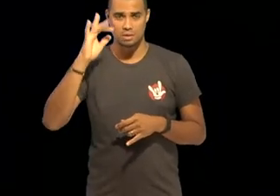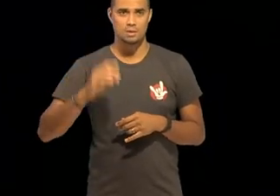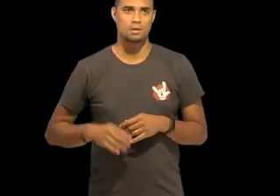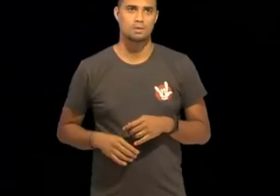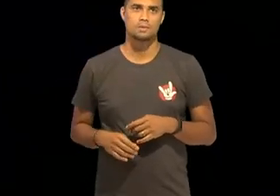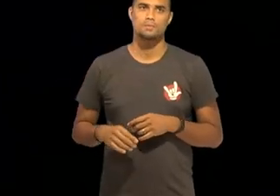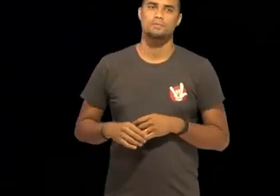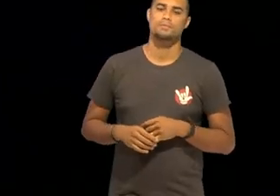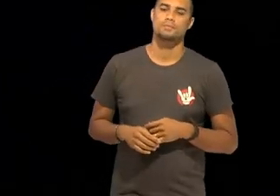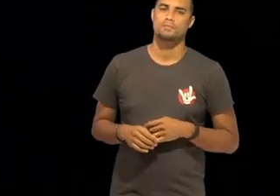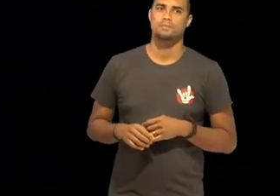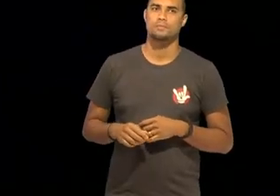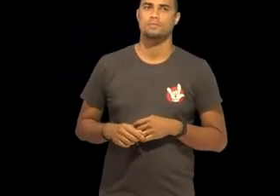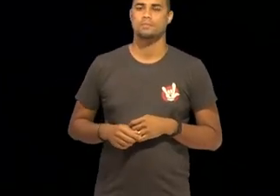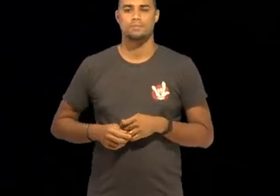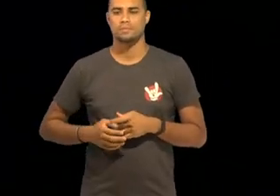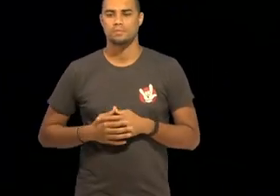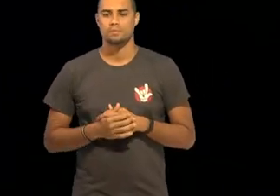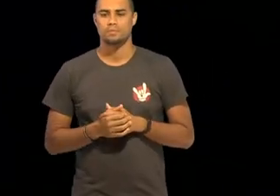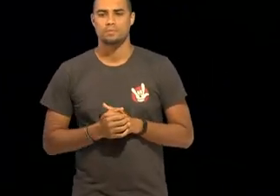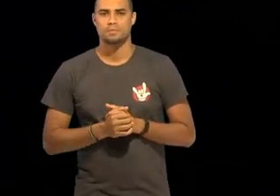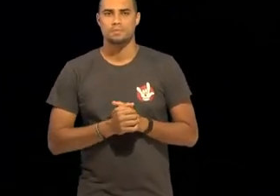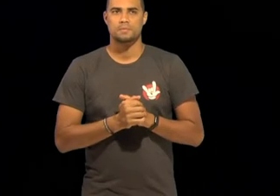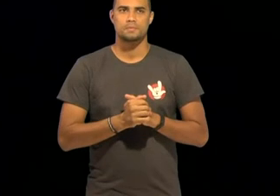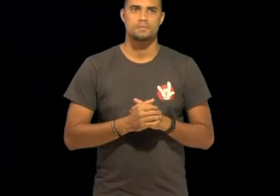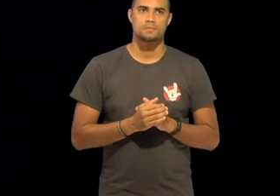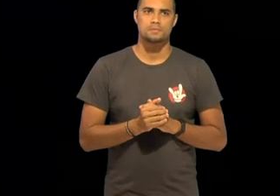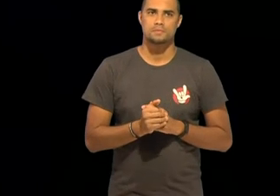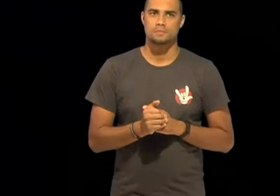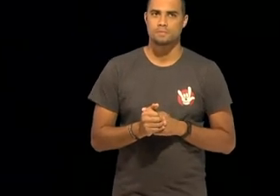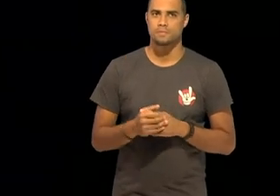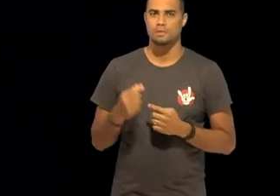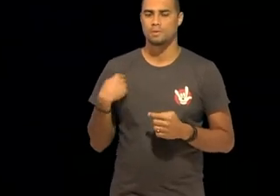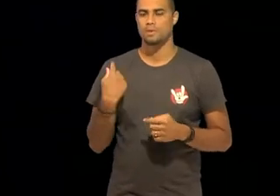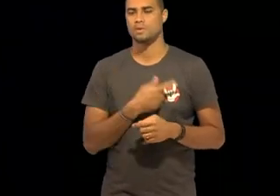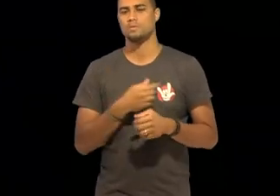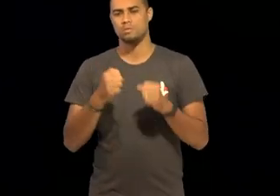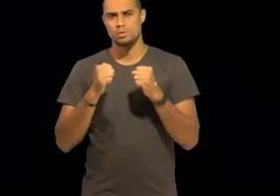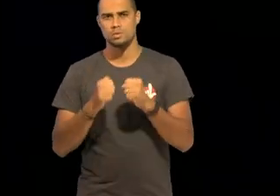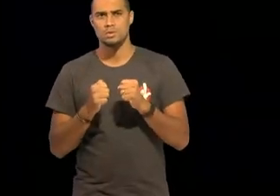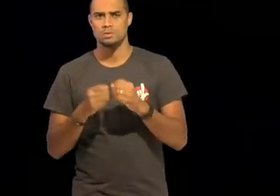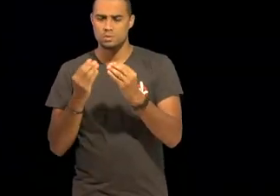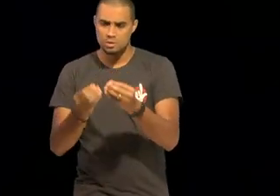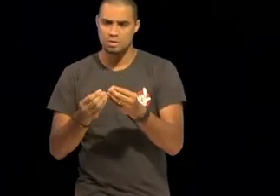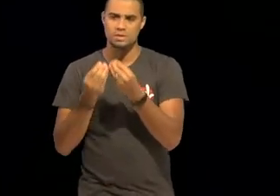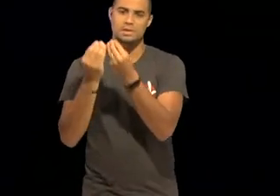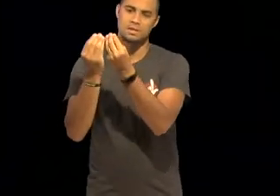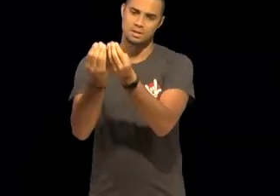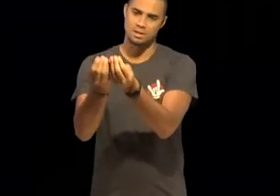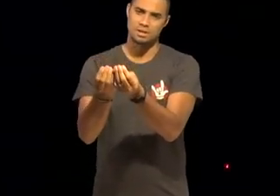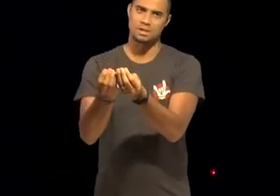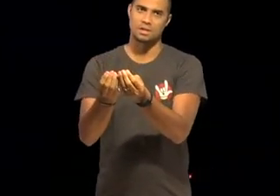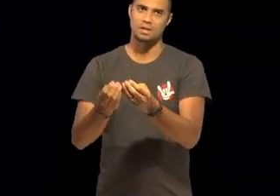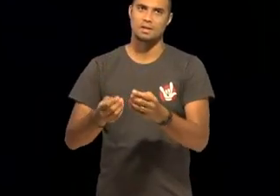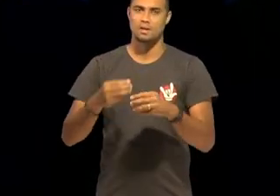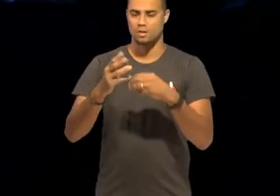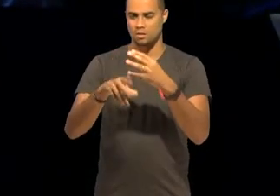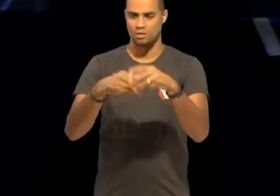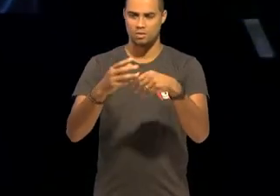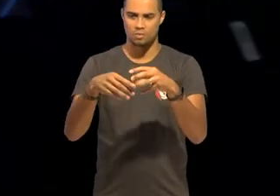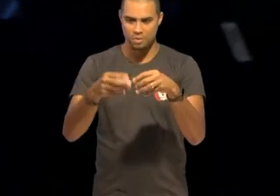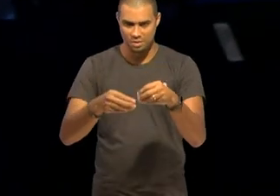Mag Ermelino, para que nós possamos entregar para você, já que você foi a vencedora